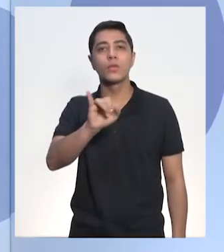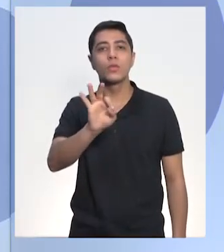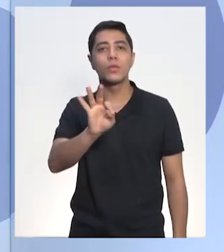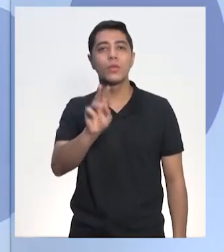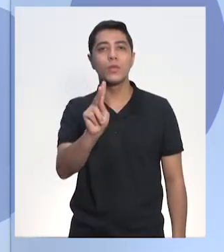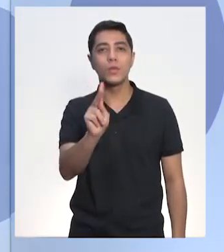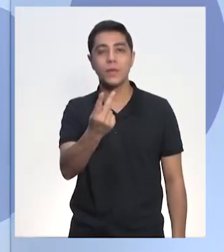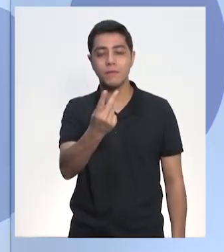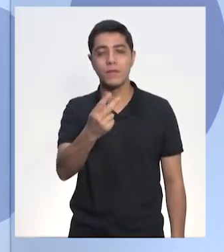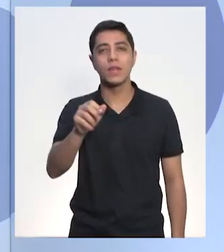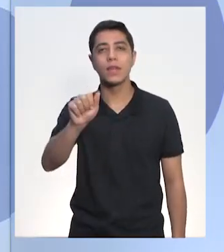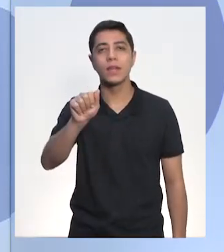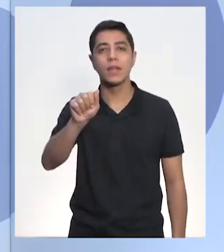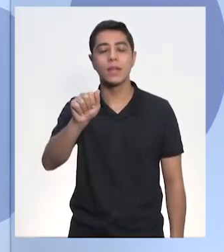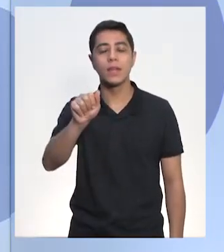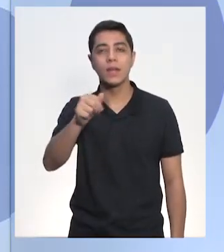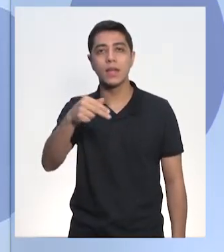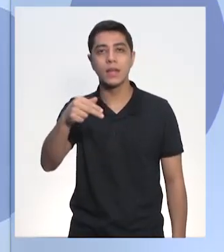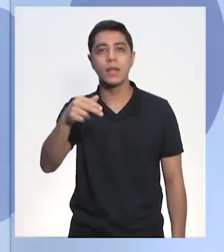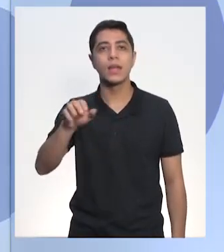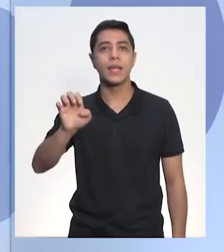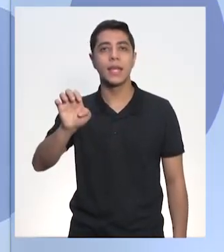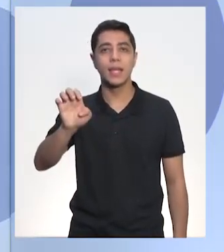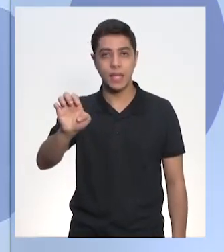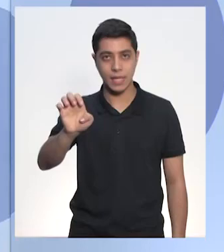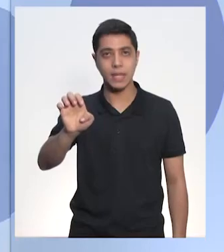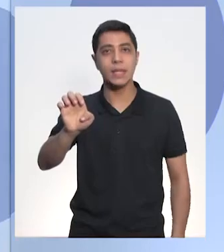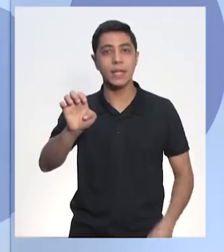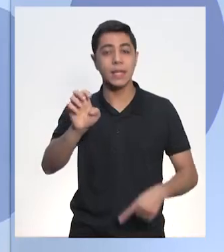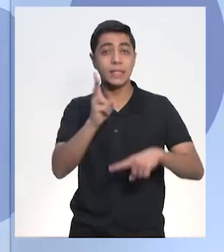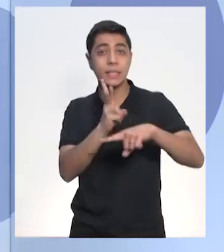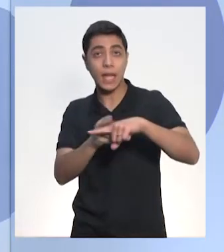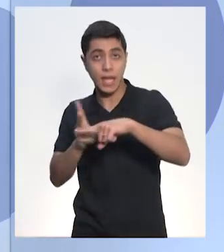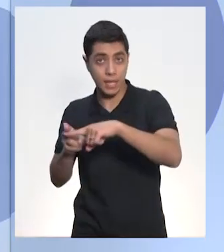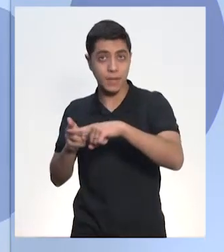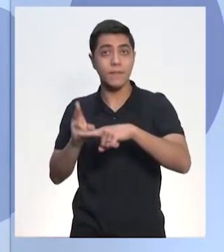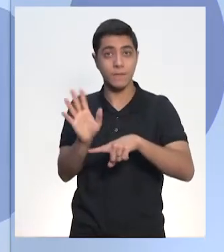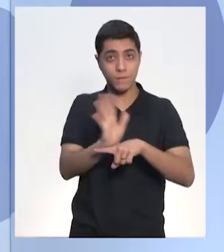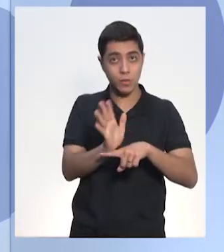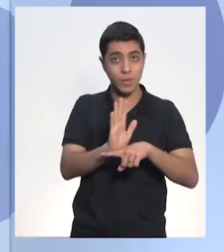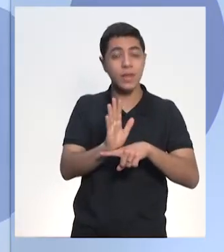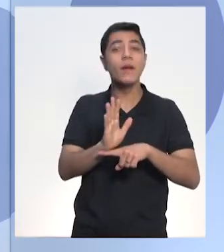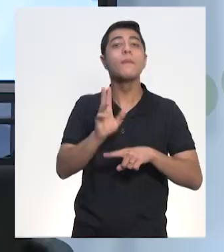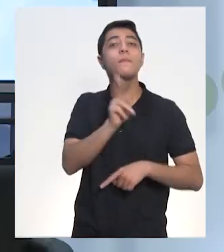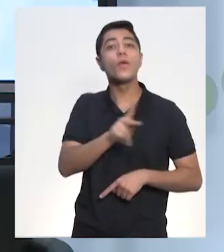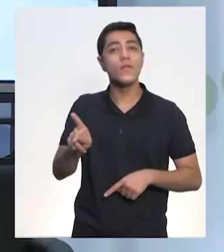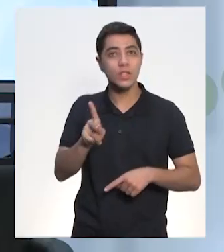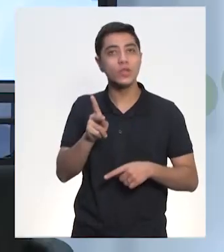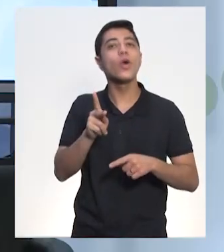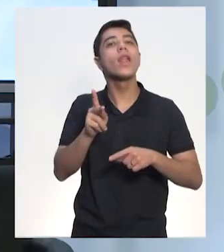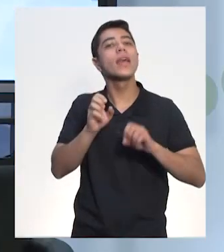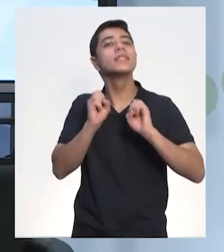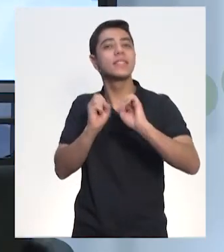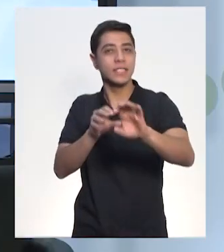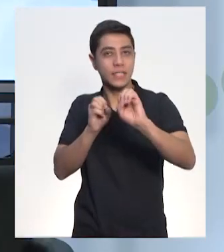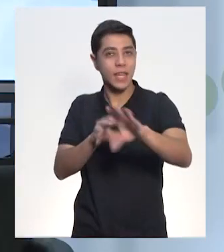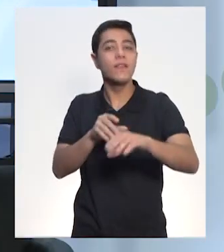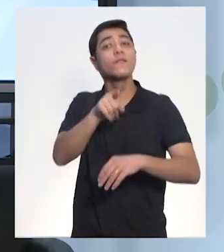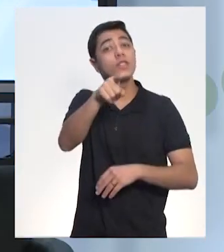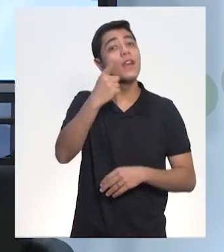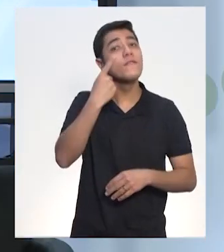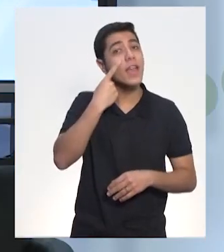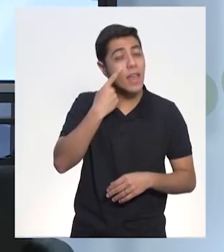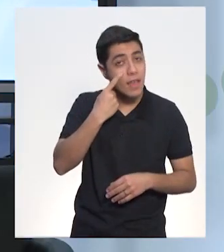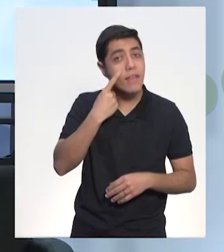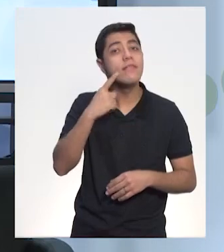inteira, a professora, né? E lá ela explica como que isso ocorre. É verdade, né? É verdade. Né? Nesse seriado aí tem um capítulo